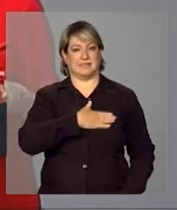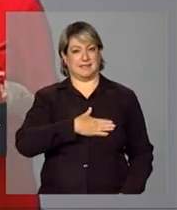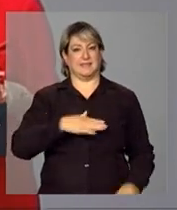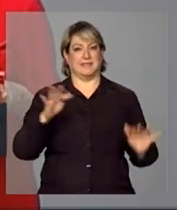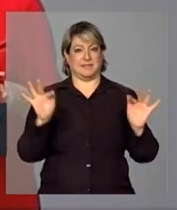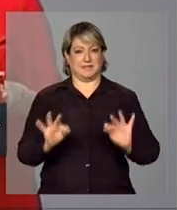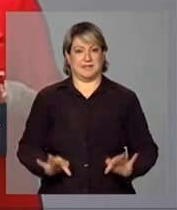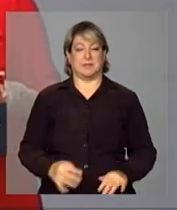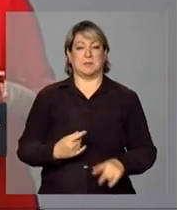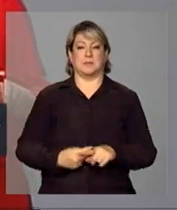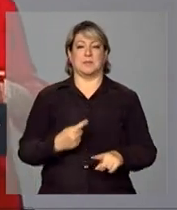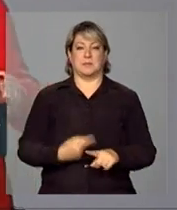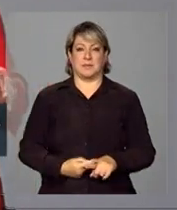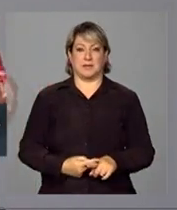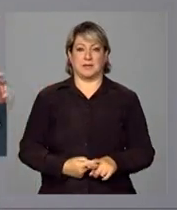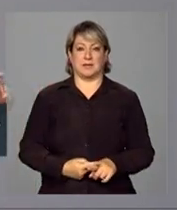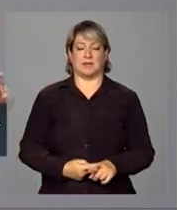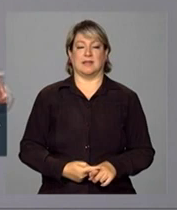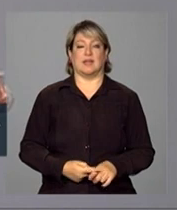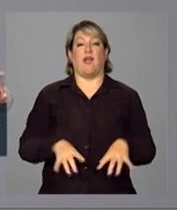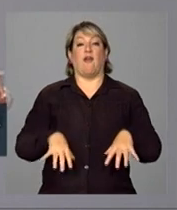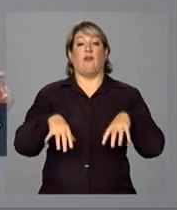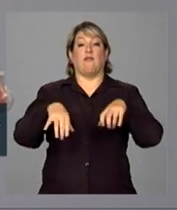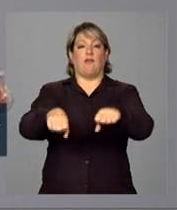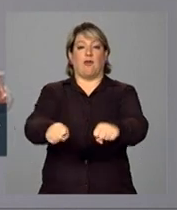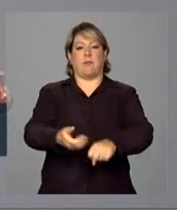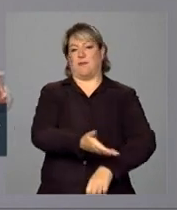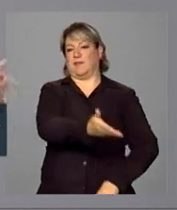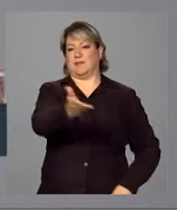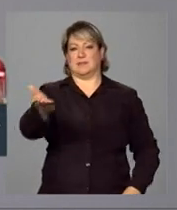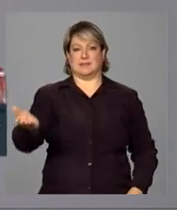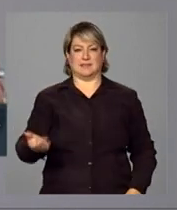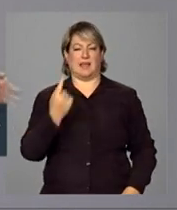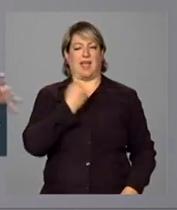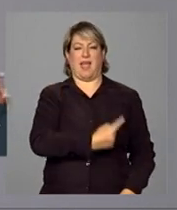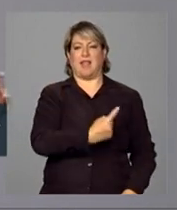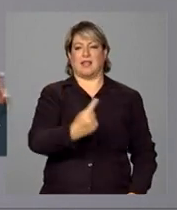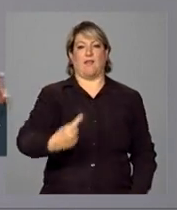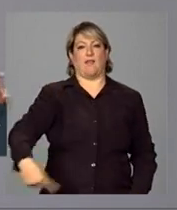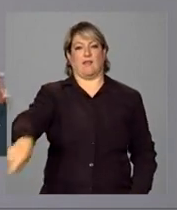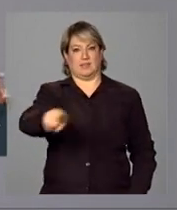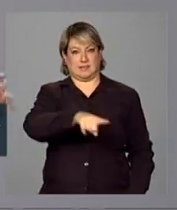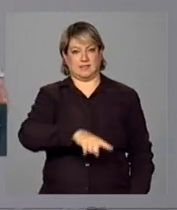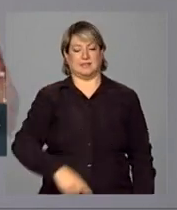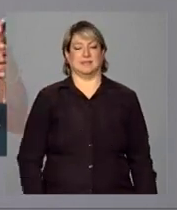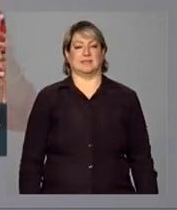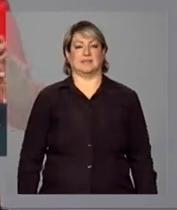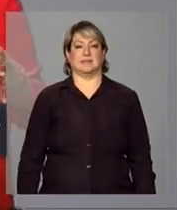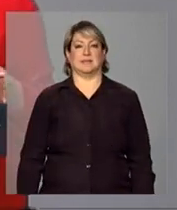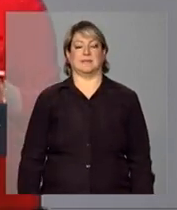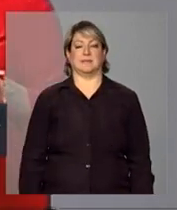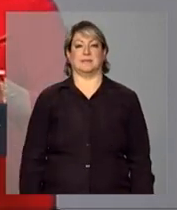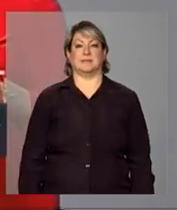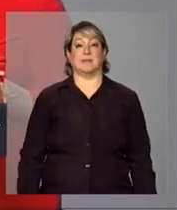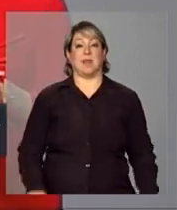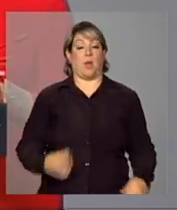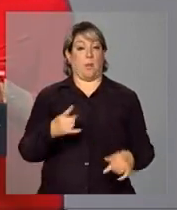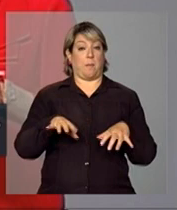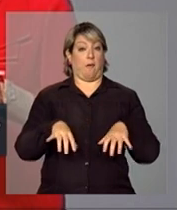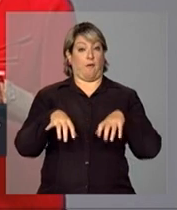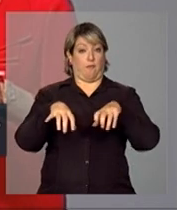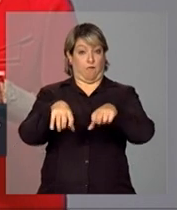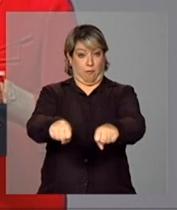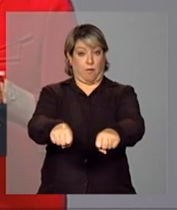estamos celebrando a formatura de vocês, de cada um de vocês. E uma